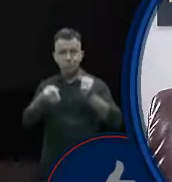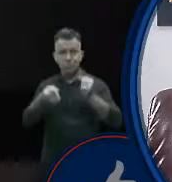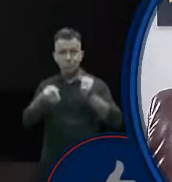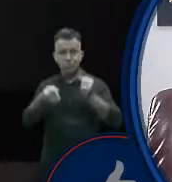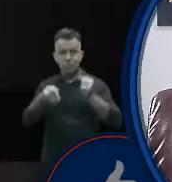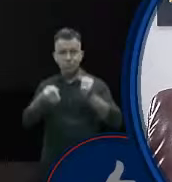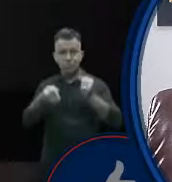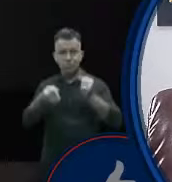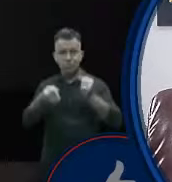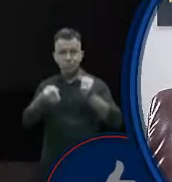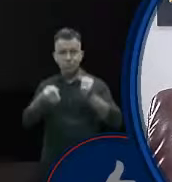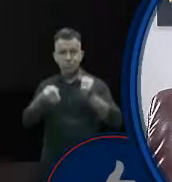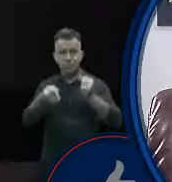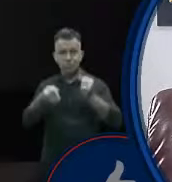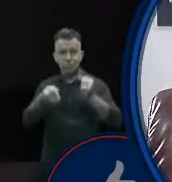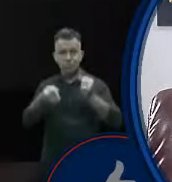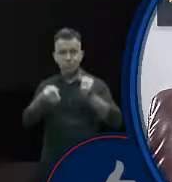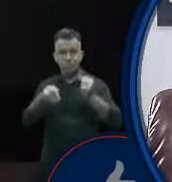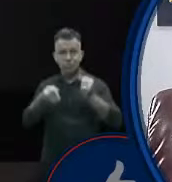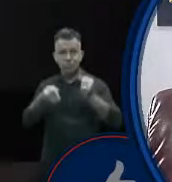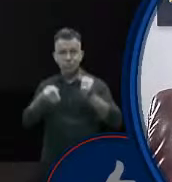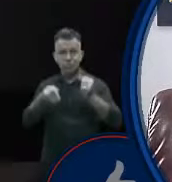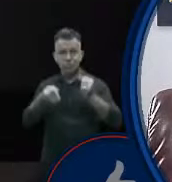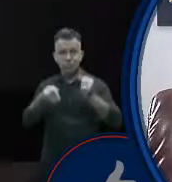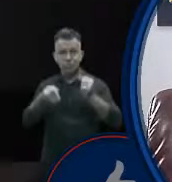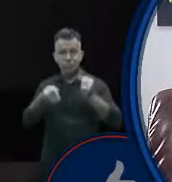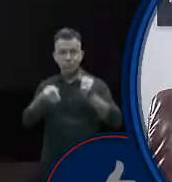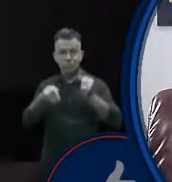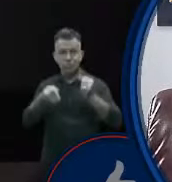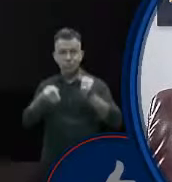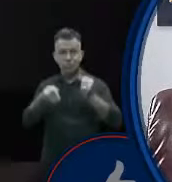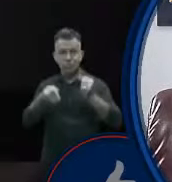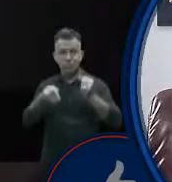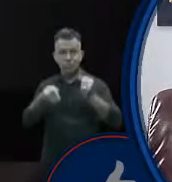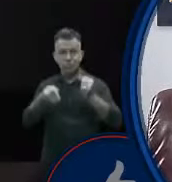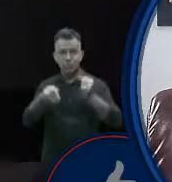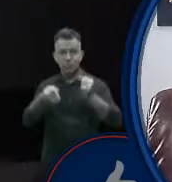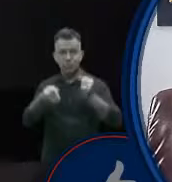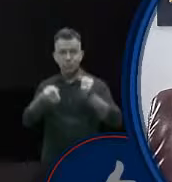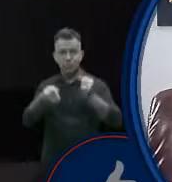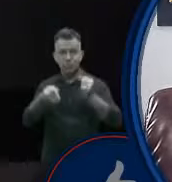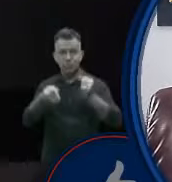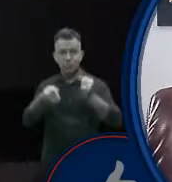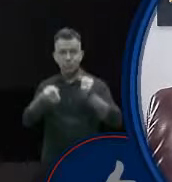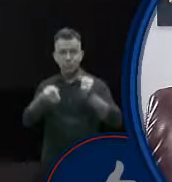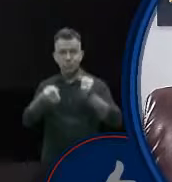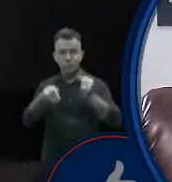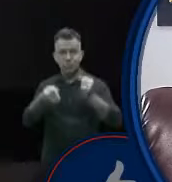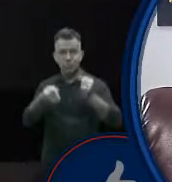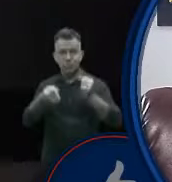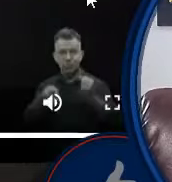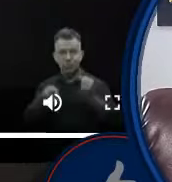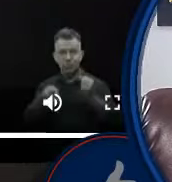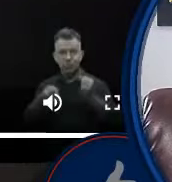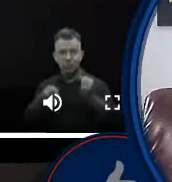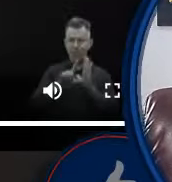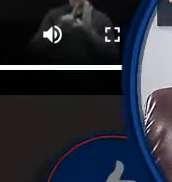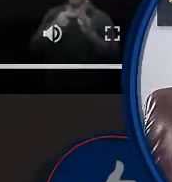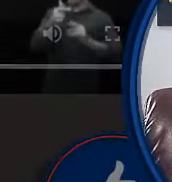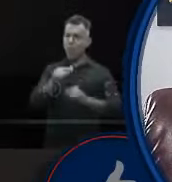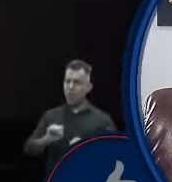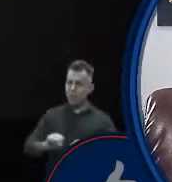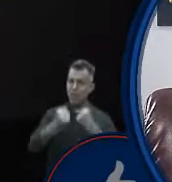da Via, criando a maior demanda possível para os sellers. Não tem para ninguém. Ó. É omnicanalidade e sem barreiras e também,